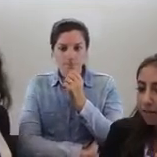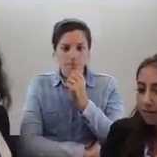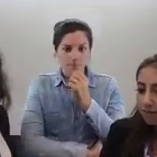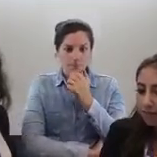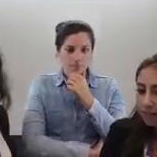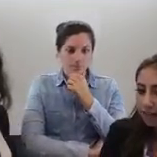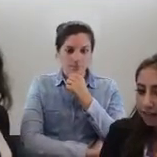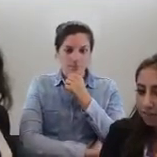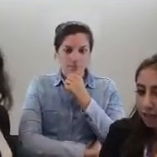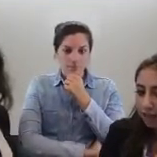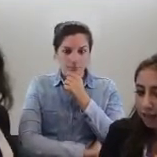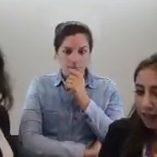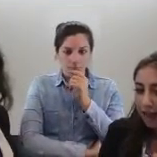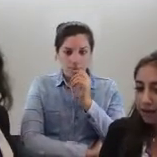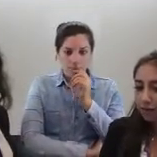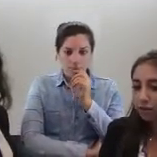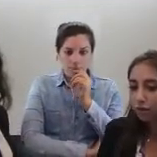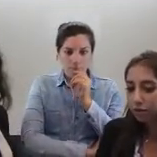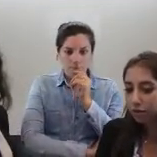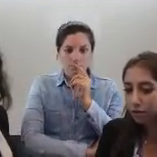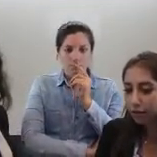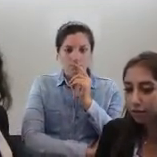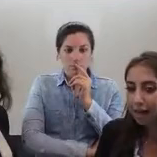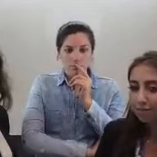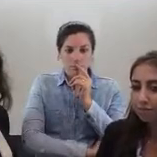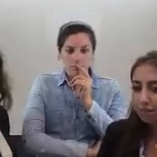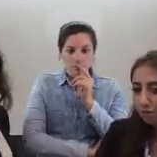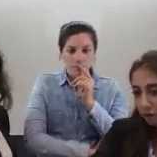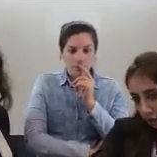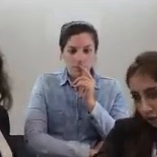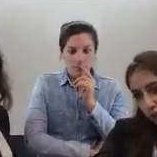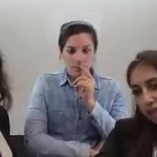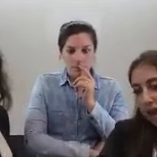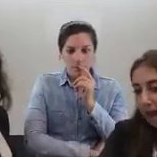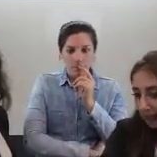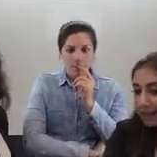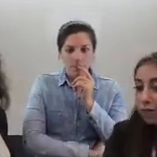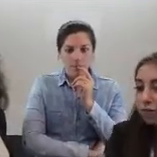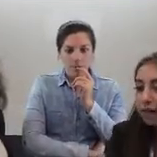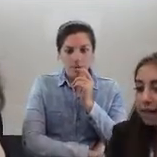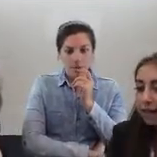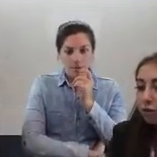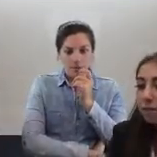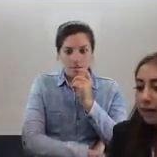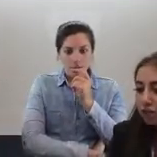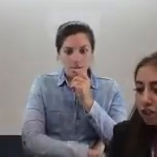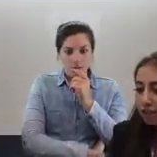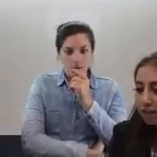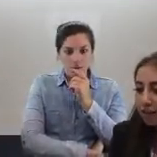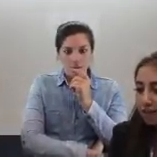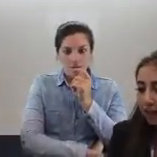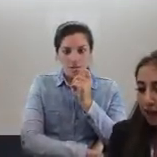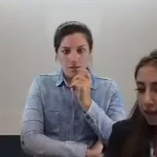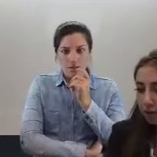Ali não vai mais influenciar tanto já aqui. Ali, ó, daí, no caso, se tu tirar... aqui é tudo que tem o nome